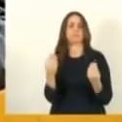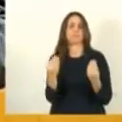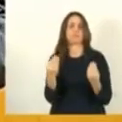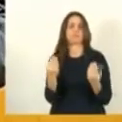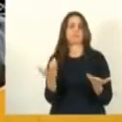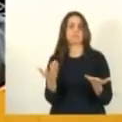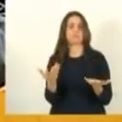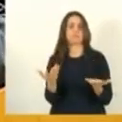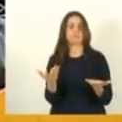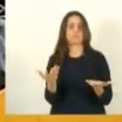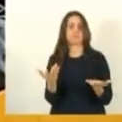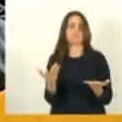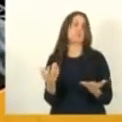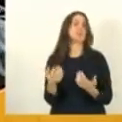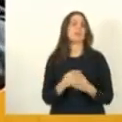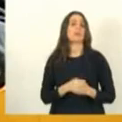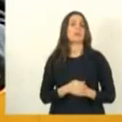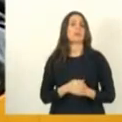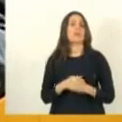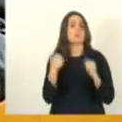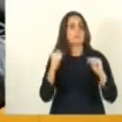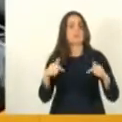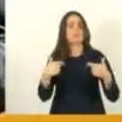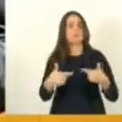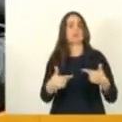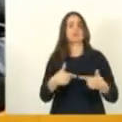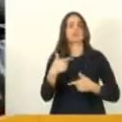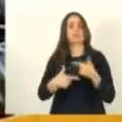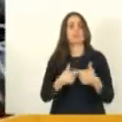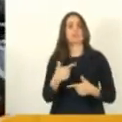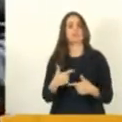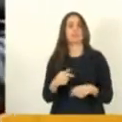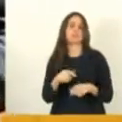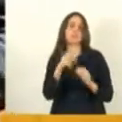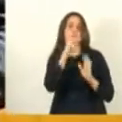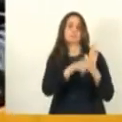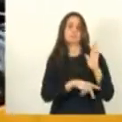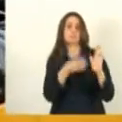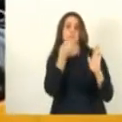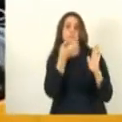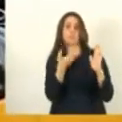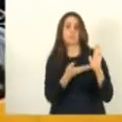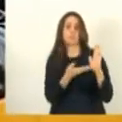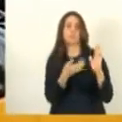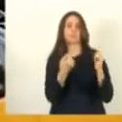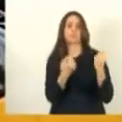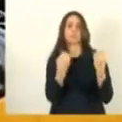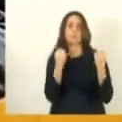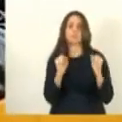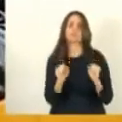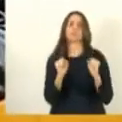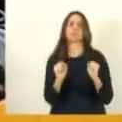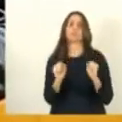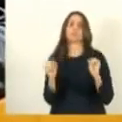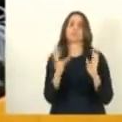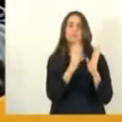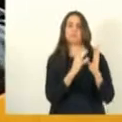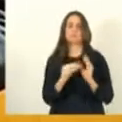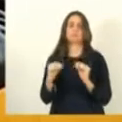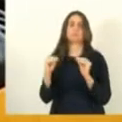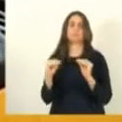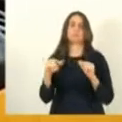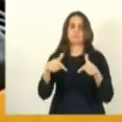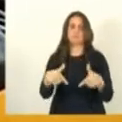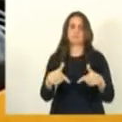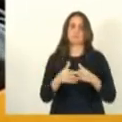praticar. Se, naturalmente, o projeto é bom, eu acho que poderia colocar em prática. Então,